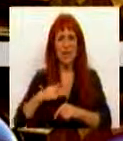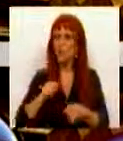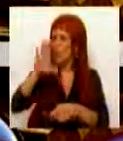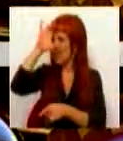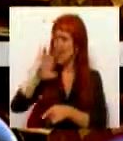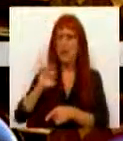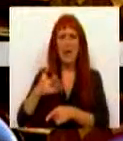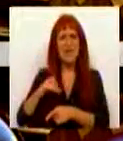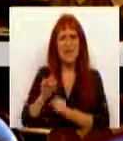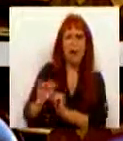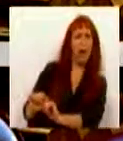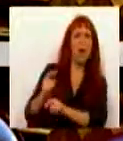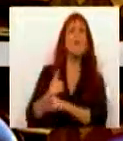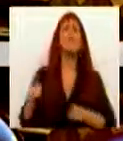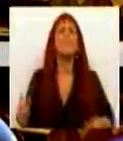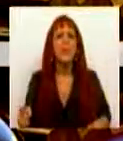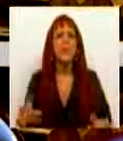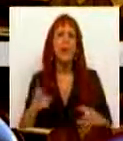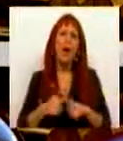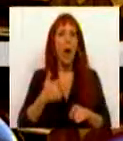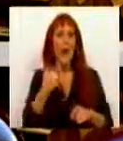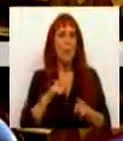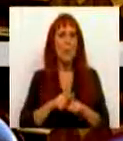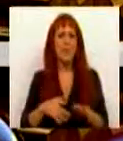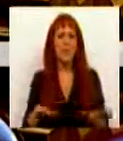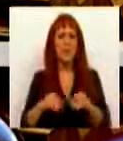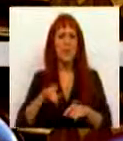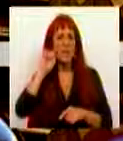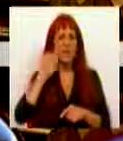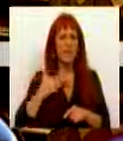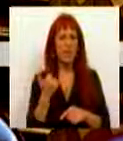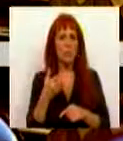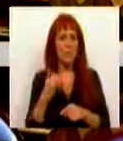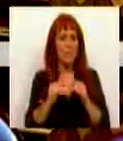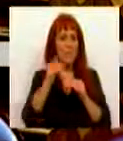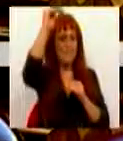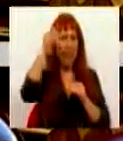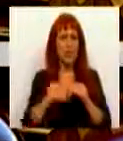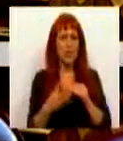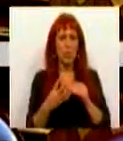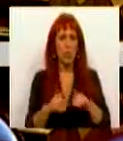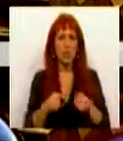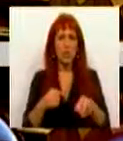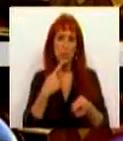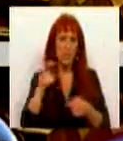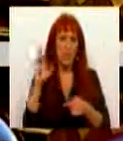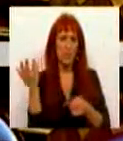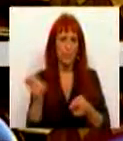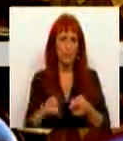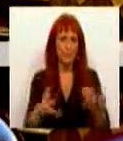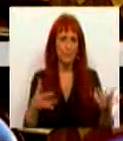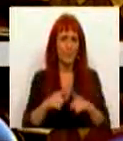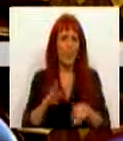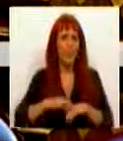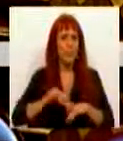e CDS recusou. E porquê é que o fez? Porque não poderia tolerar um déficit em 2014 superior aos 7,4 que acabou por acontecer. E, portanto,